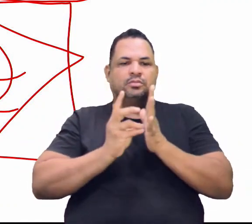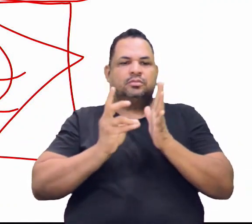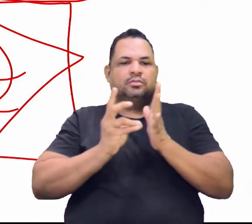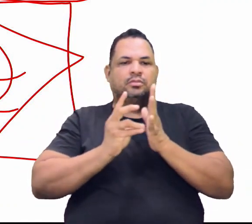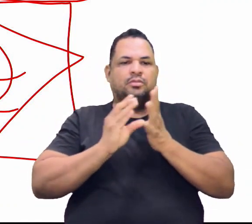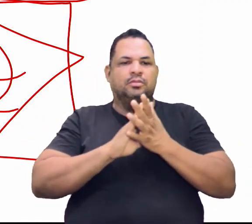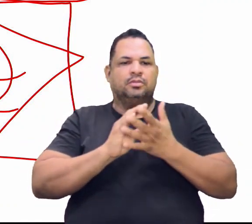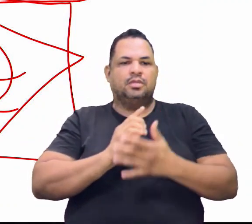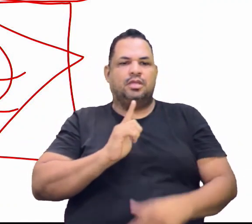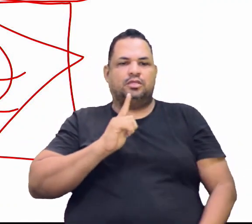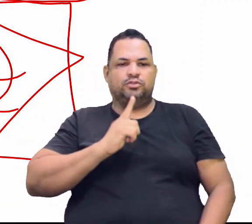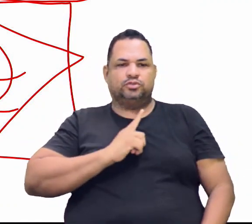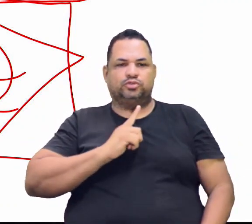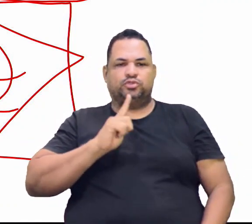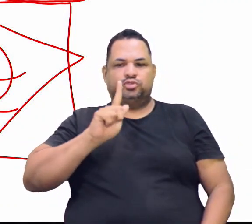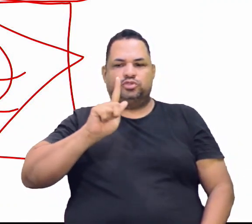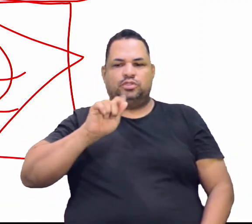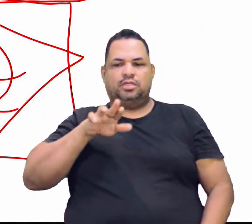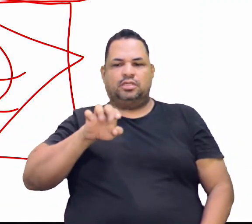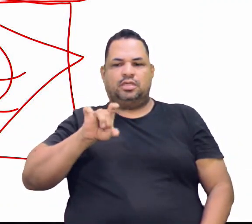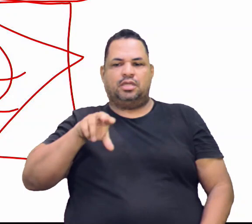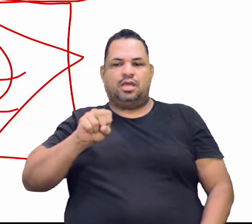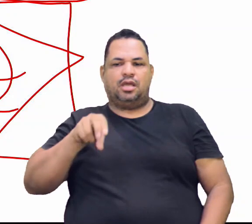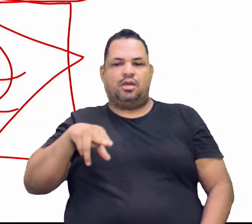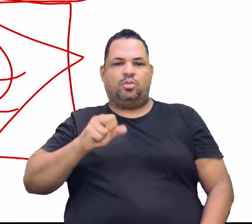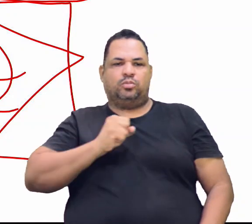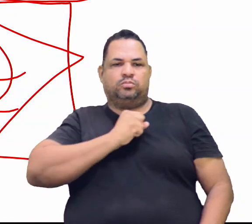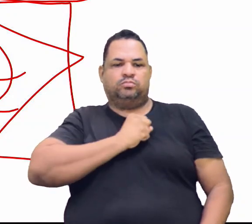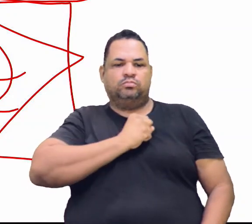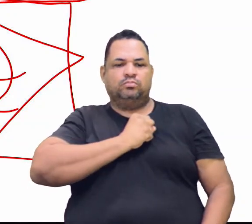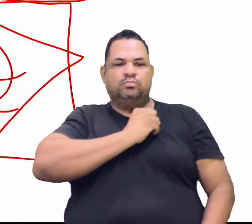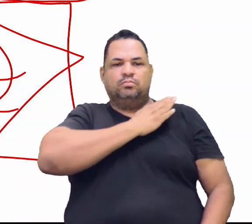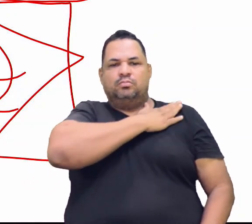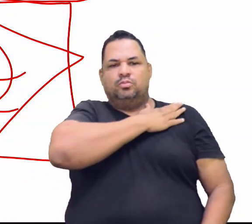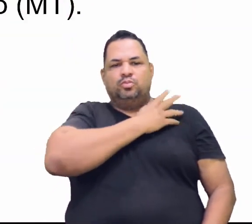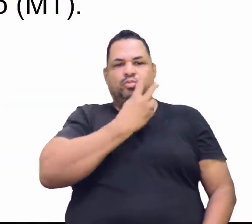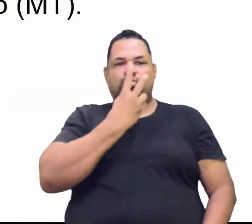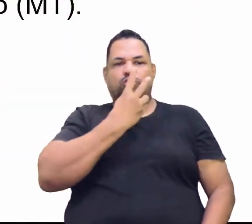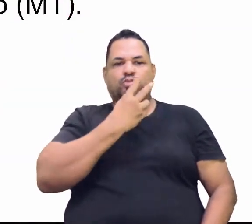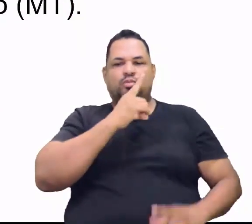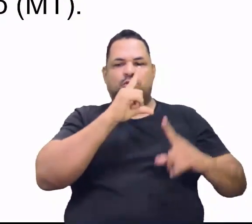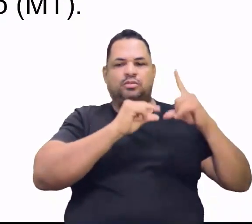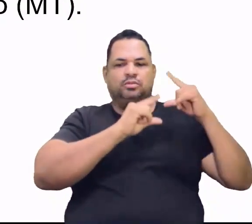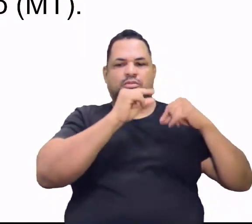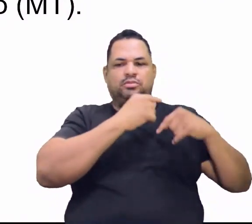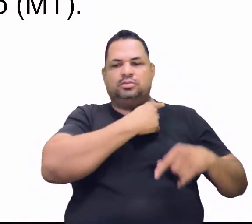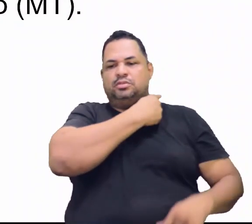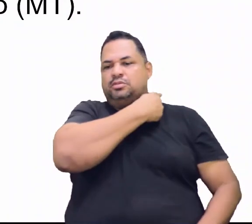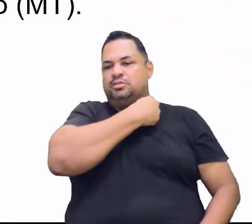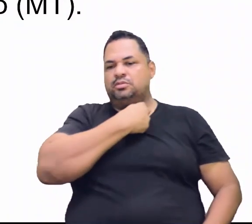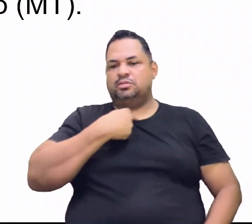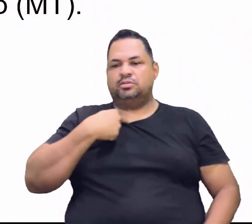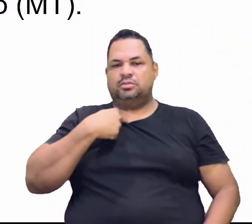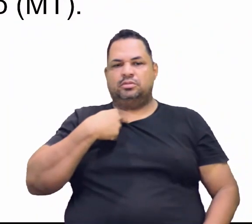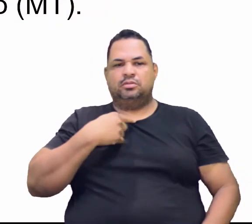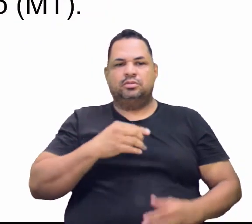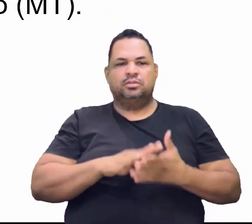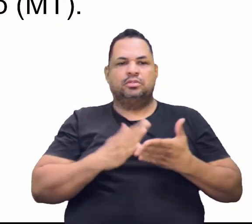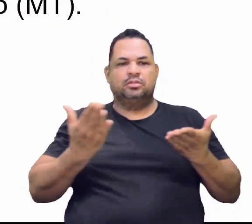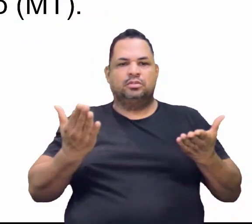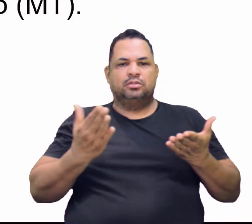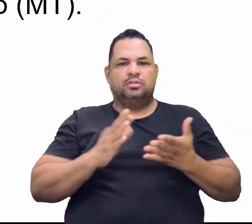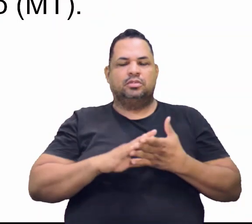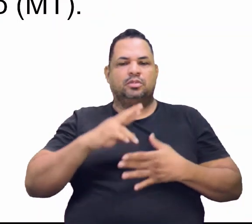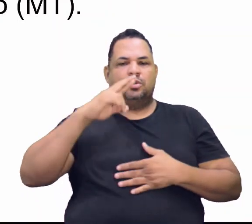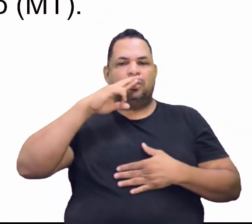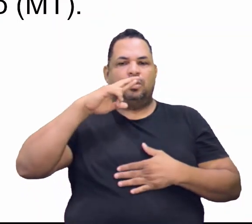era general 2 estrelas. Aí, tá bom? Avançamos. Olha aí o